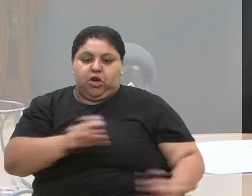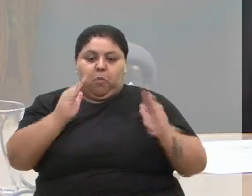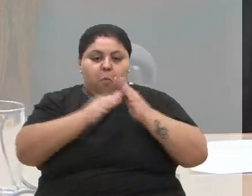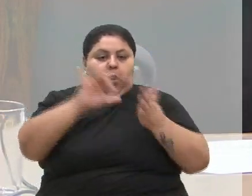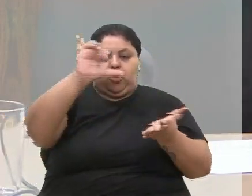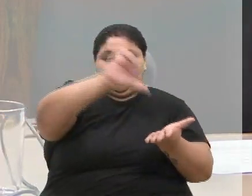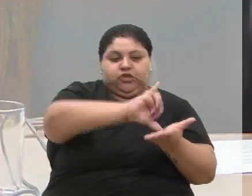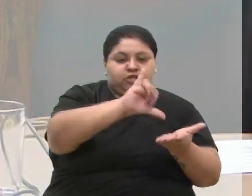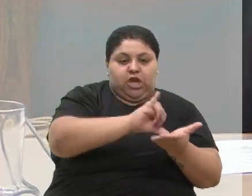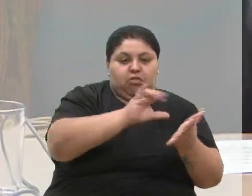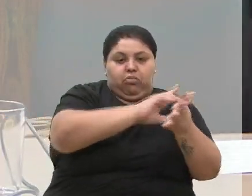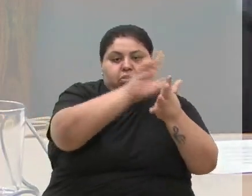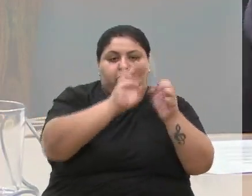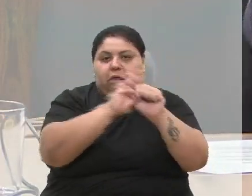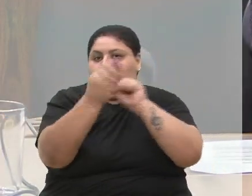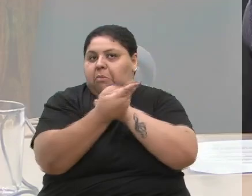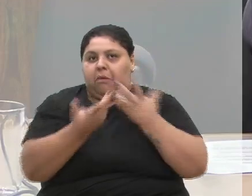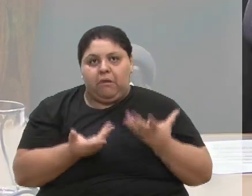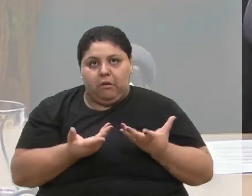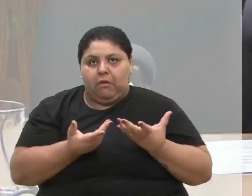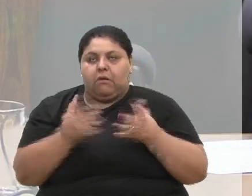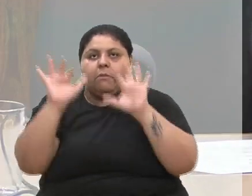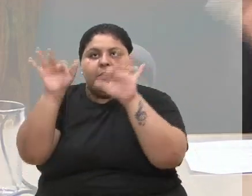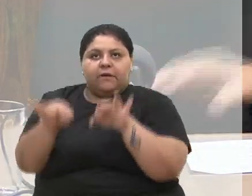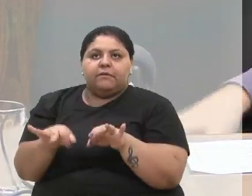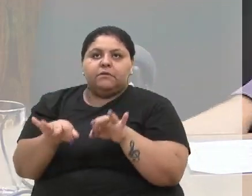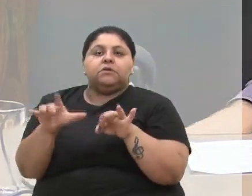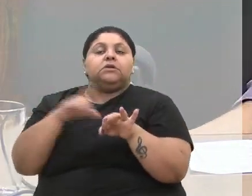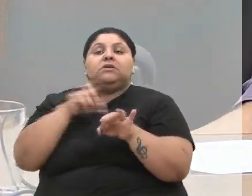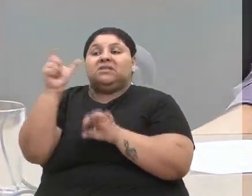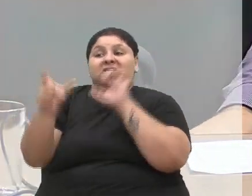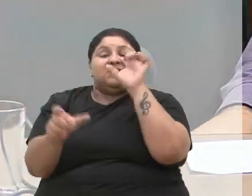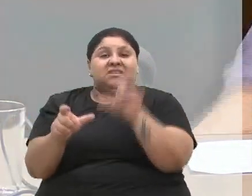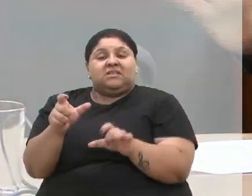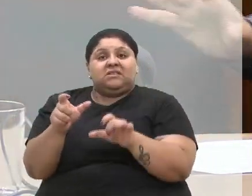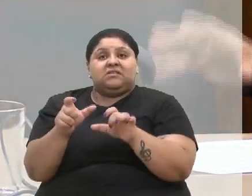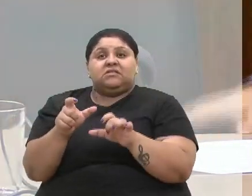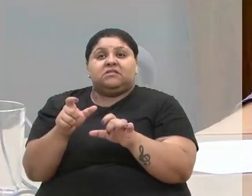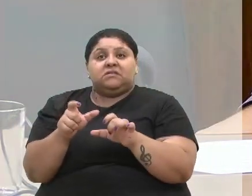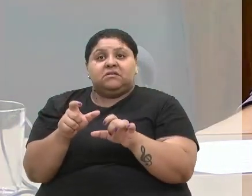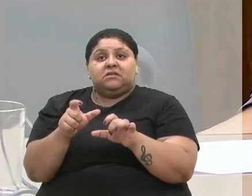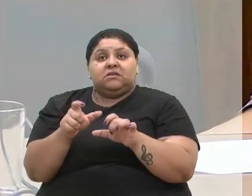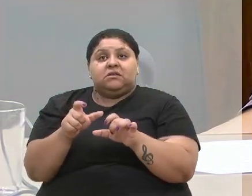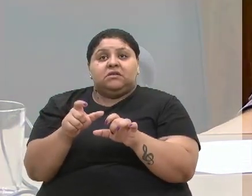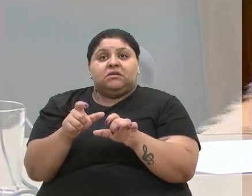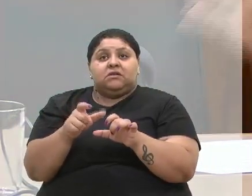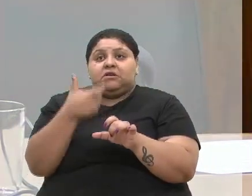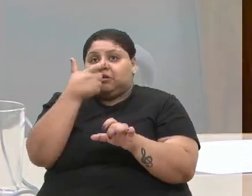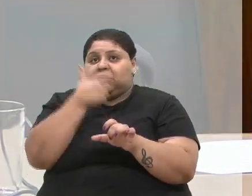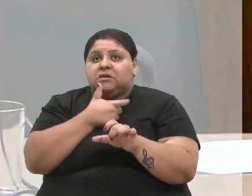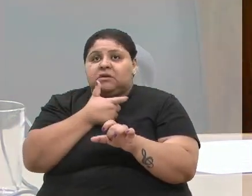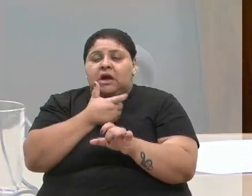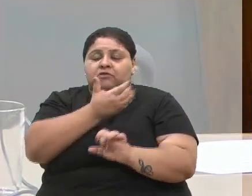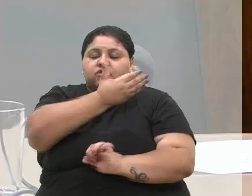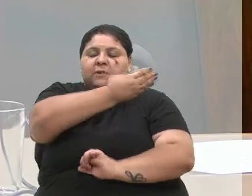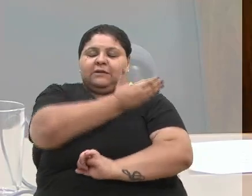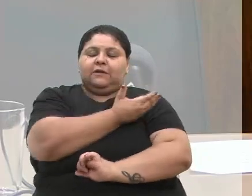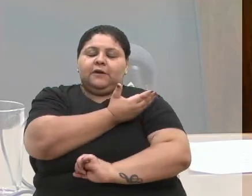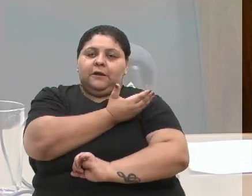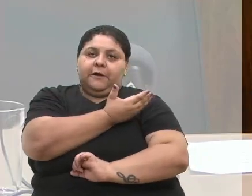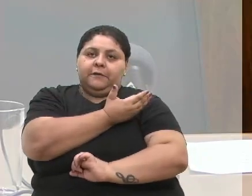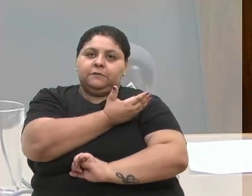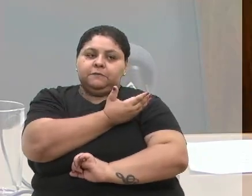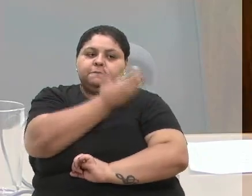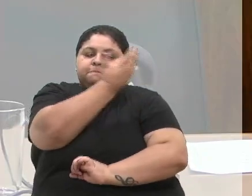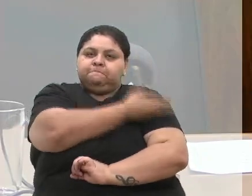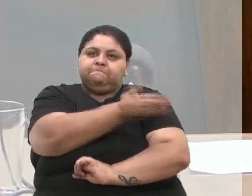mora no Planalto. Só acontece isso. E para finalizar, tem gente aqui que não está acostumado com crítica. Nós aqui da bancada do PT,